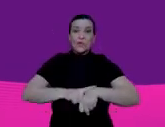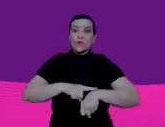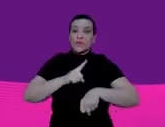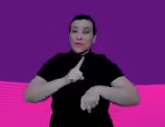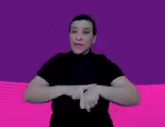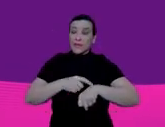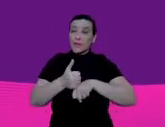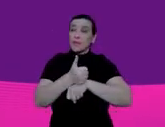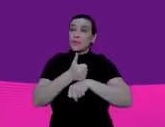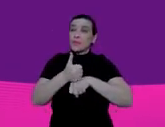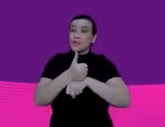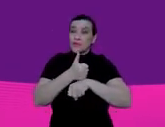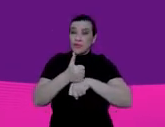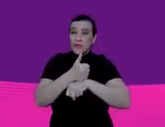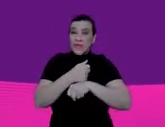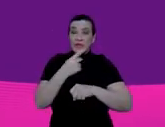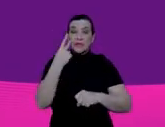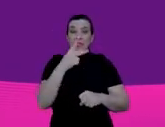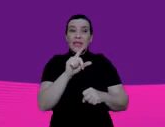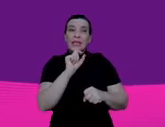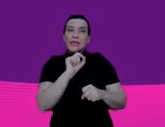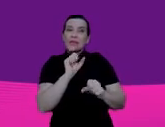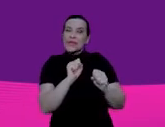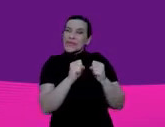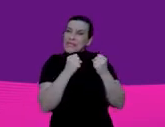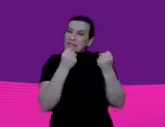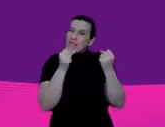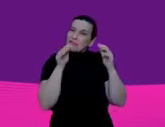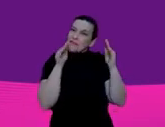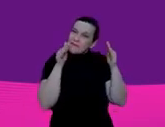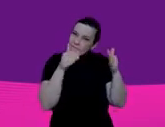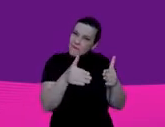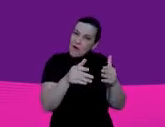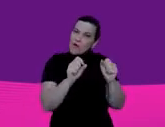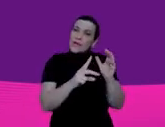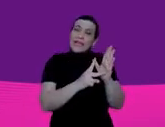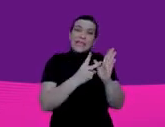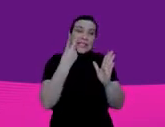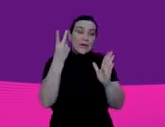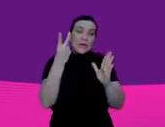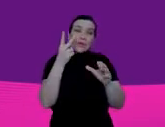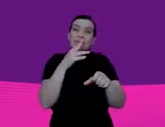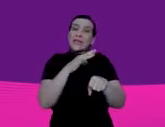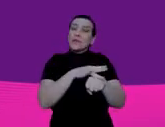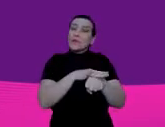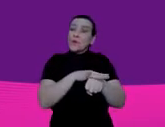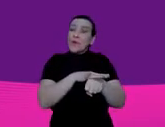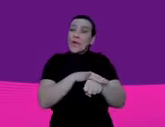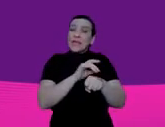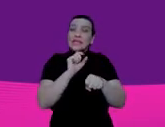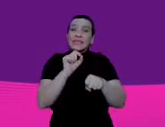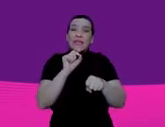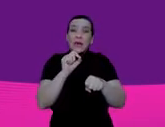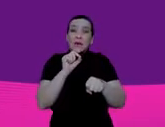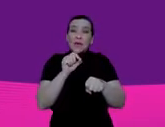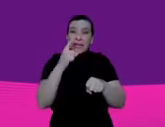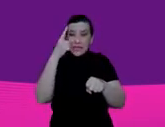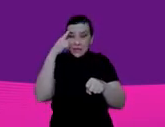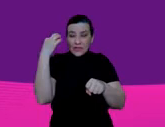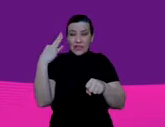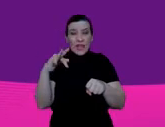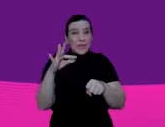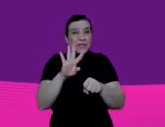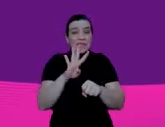sua formação de dedicação à segunda doença mais comum do mundo é de 4 horas. Ora, se você ainda não assistiu